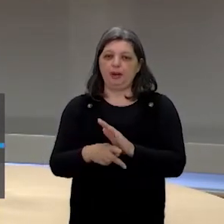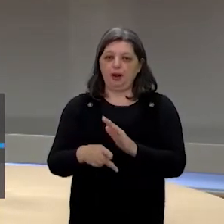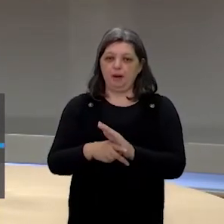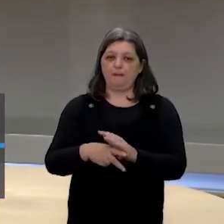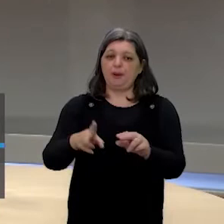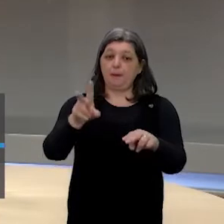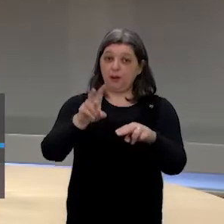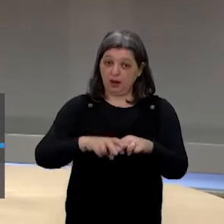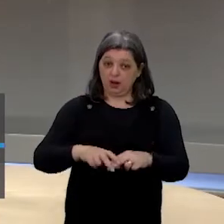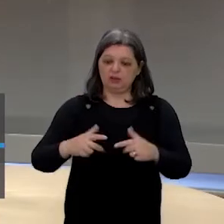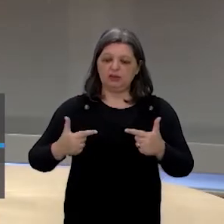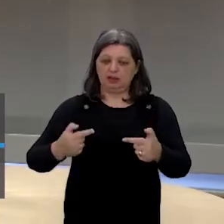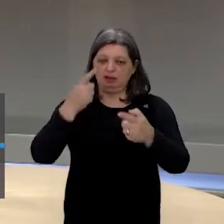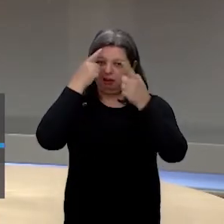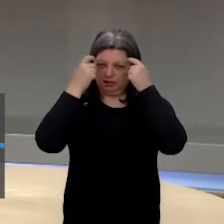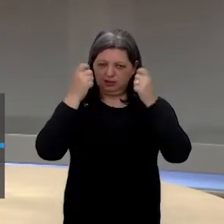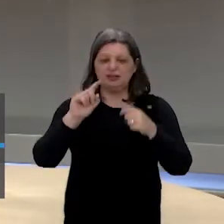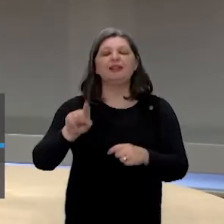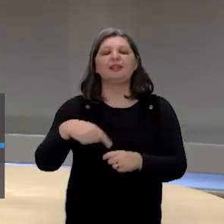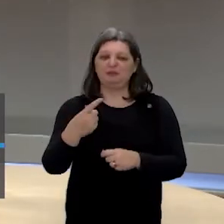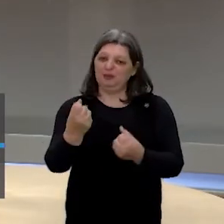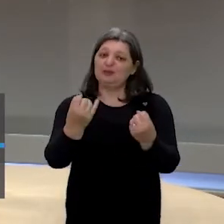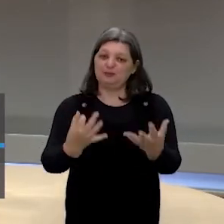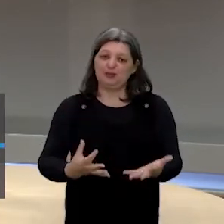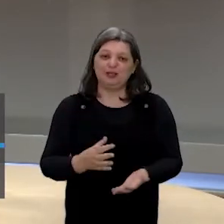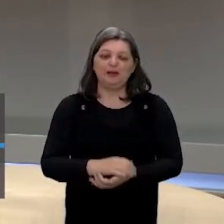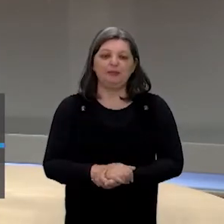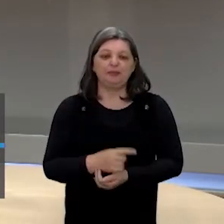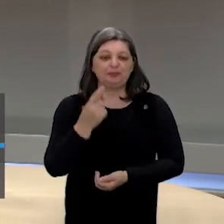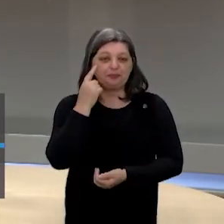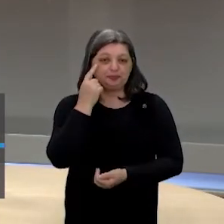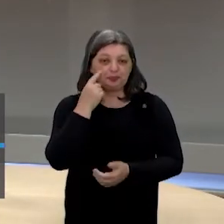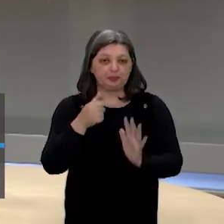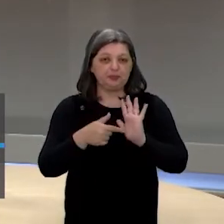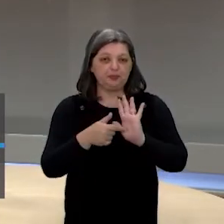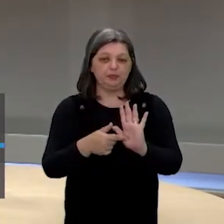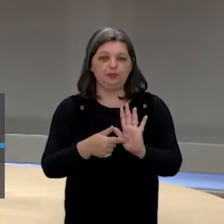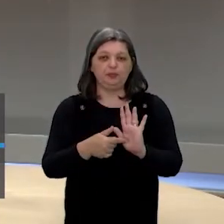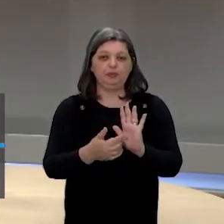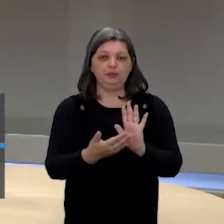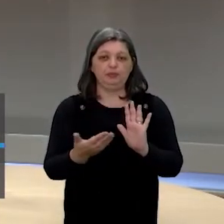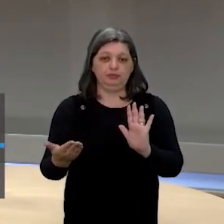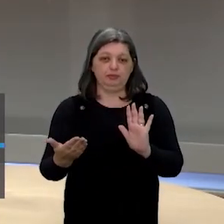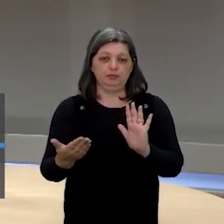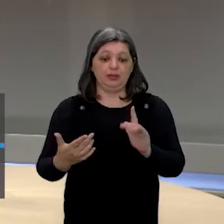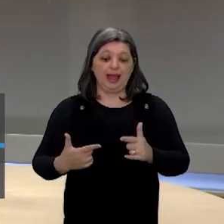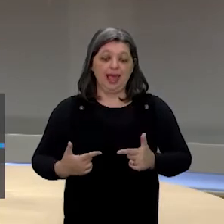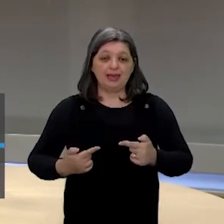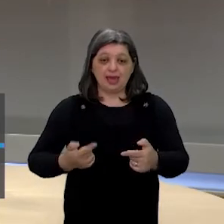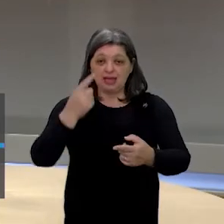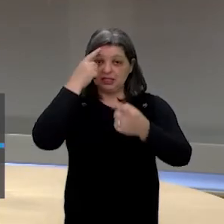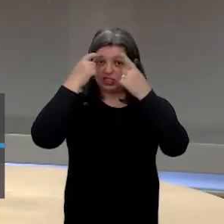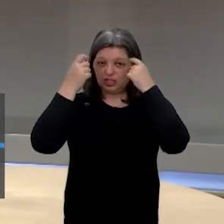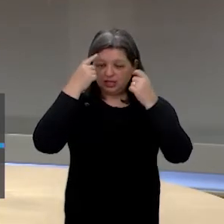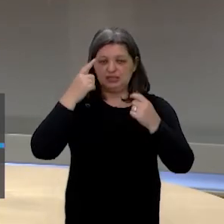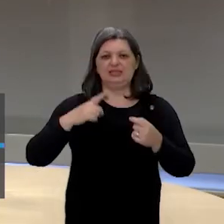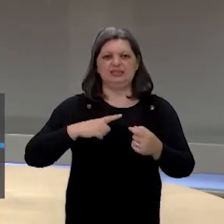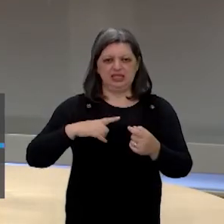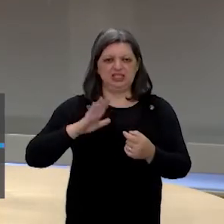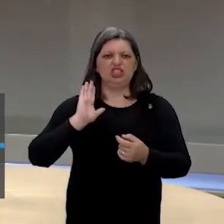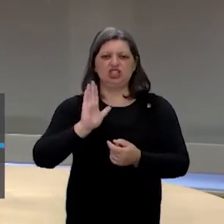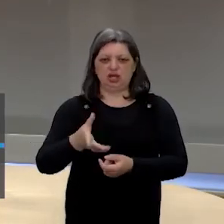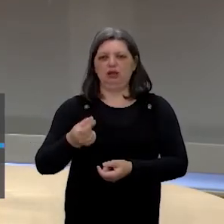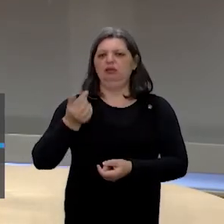Mas já já a gente chega lá. O que eu quero mostrar para vocês agora é que esta Guerra Fria já estava se